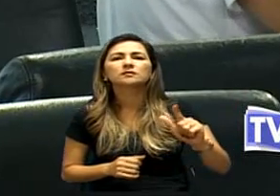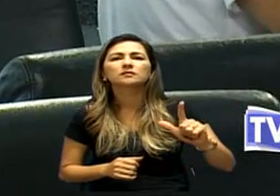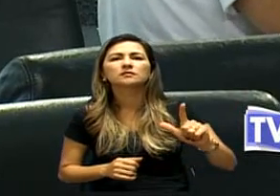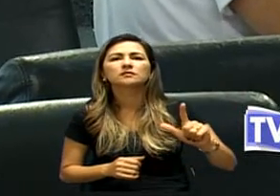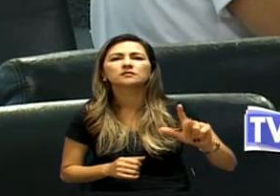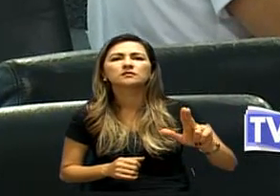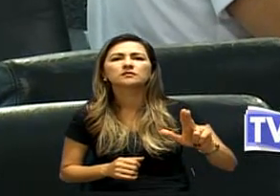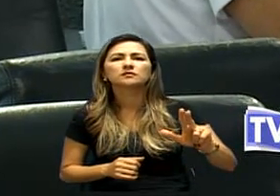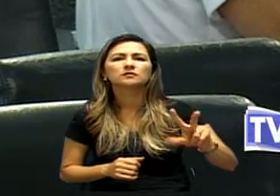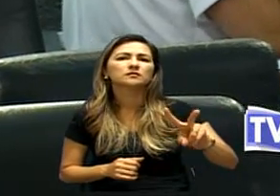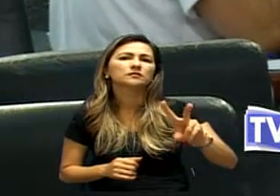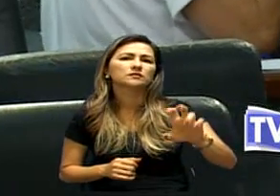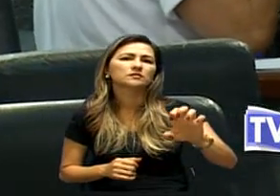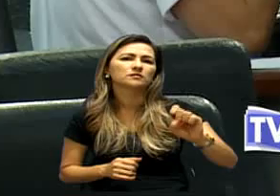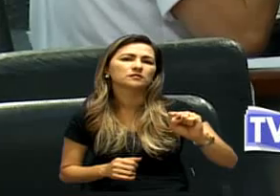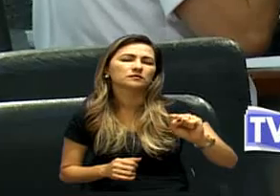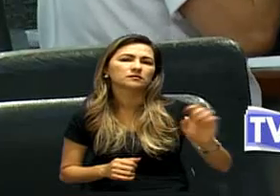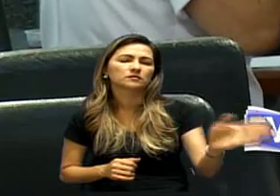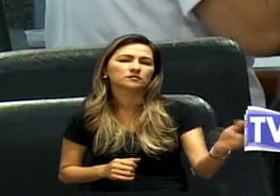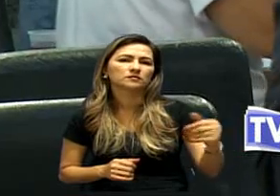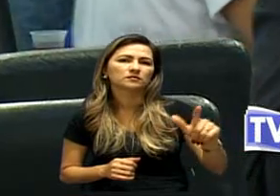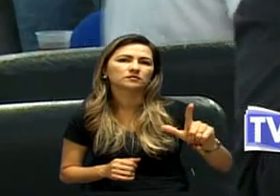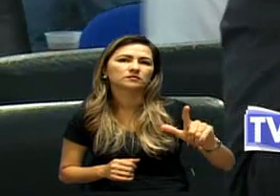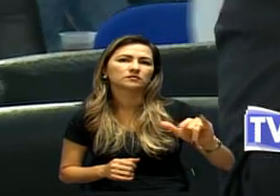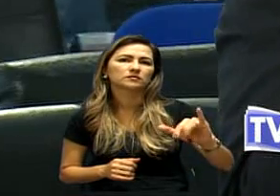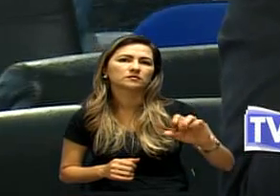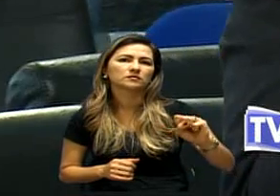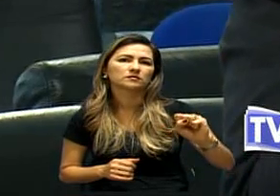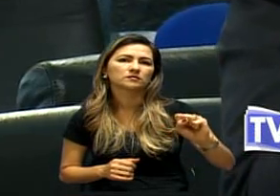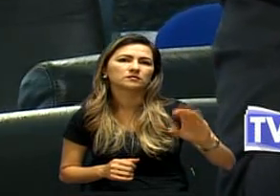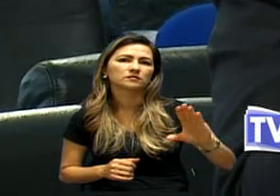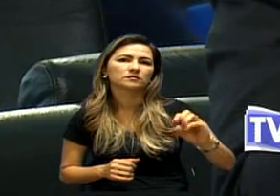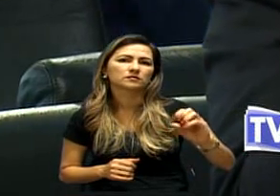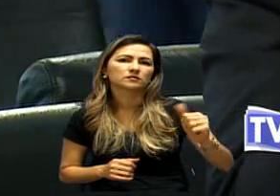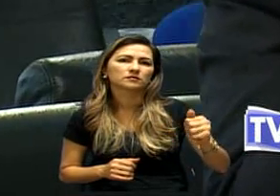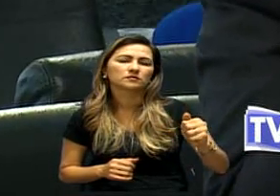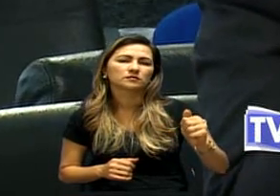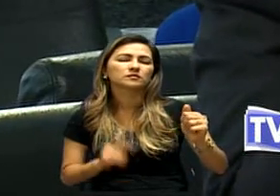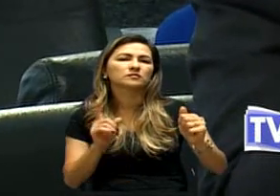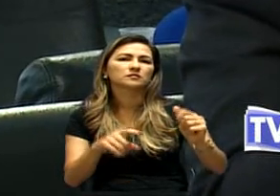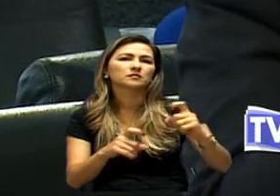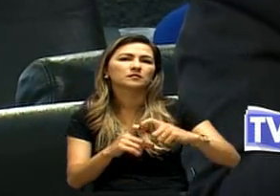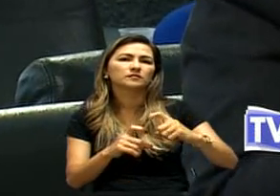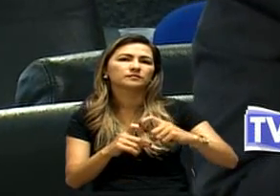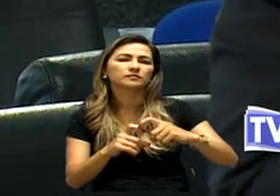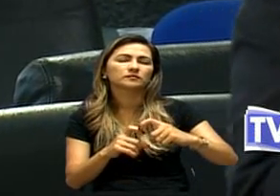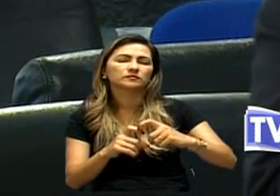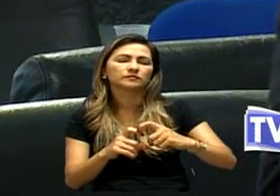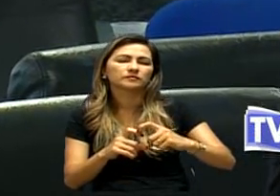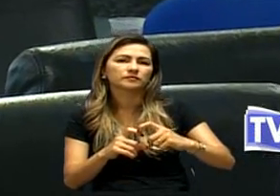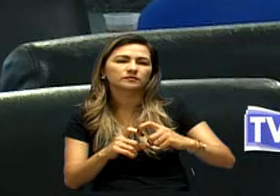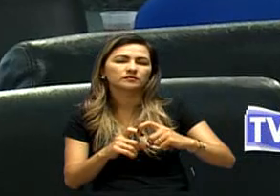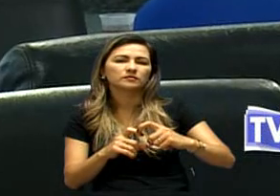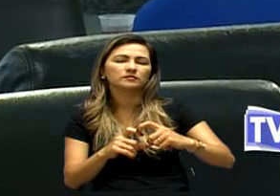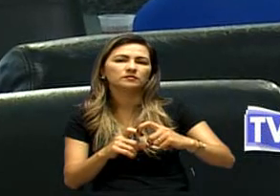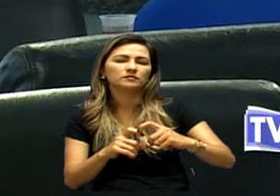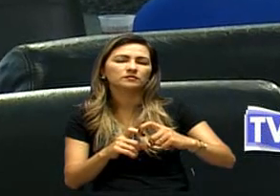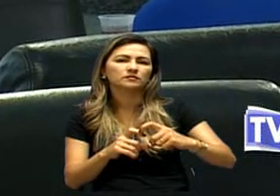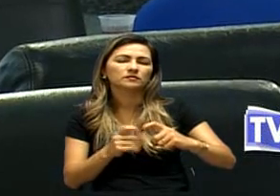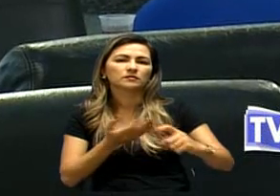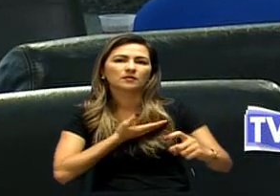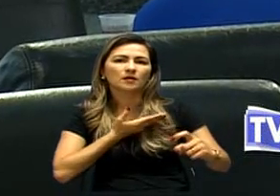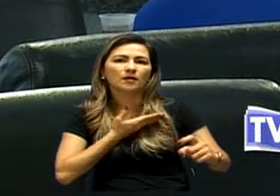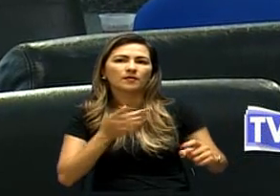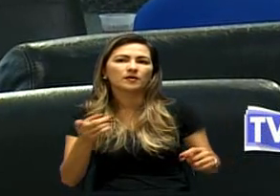esqueci. Alves Lisboa, que é médico, irmão do nosso querido amigo